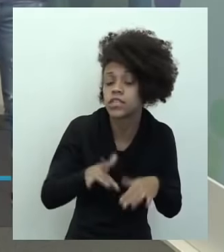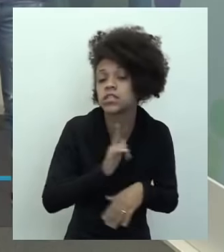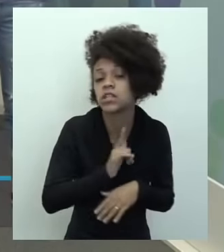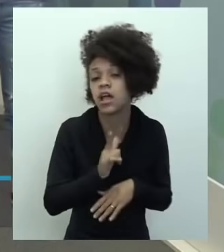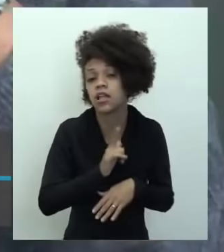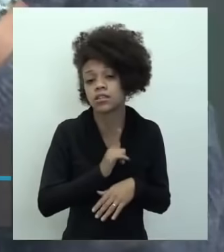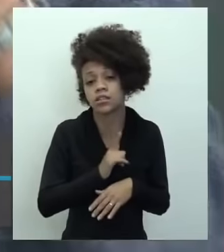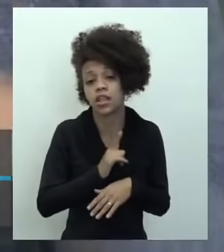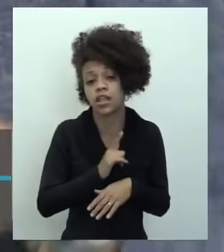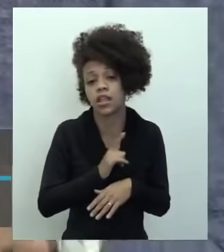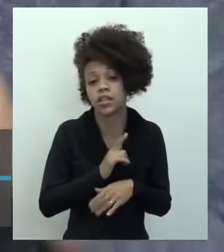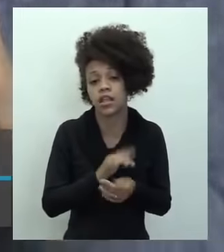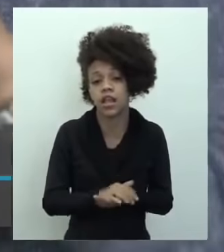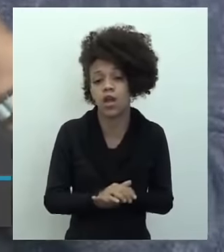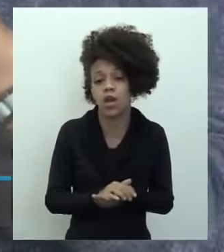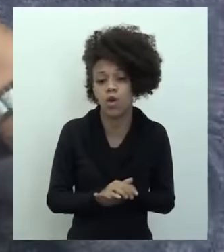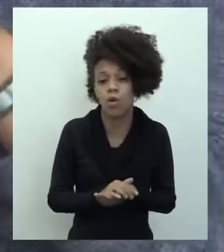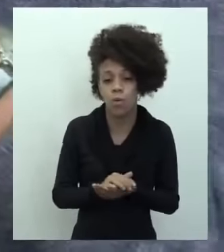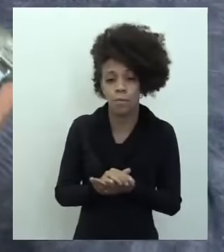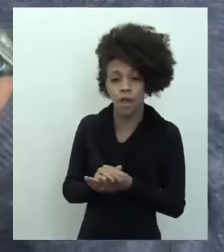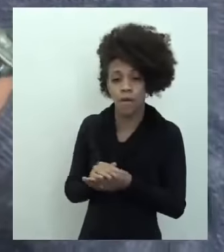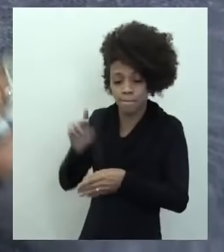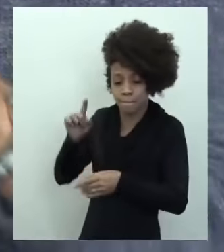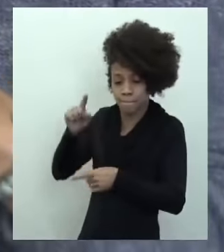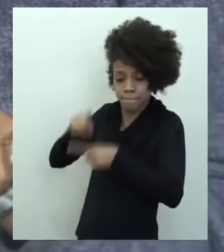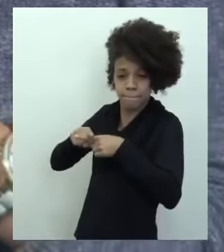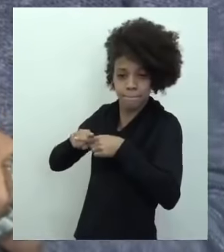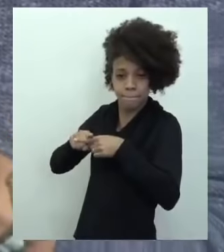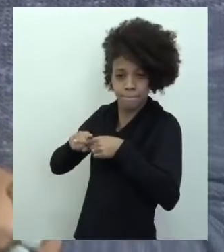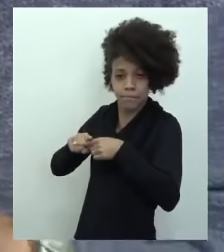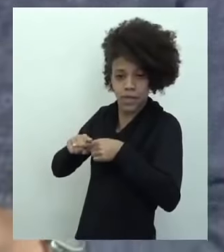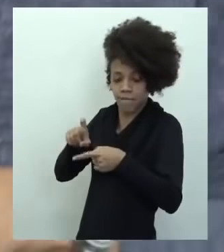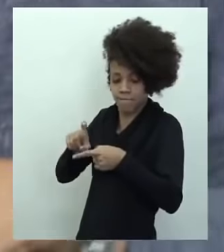essa partezinha para fixar, né? Então,